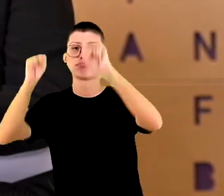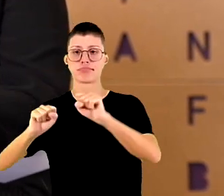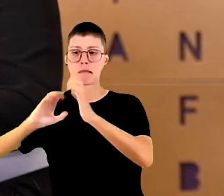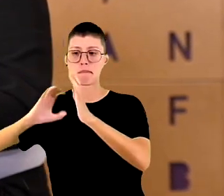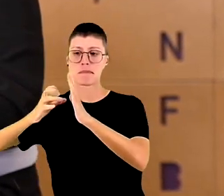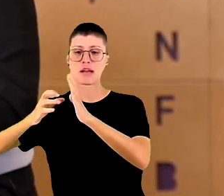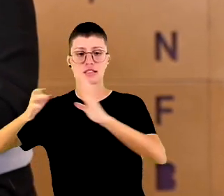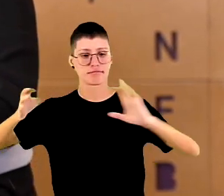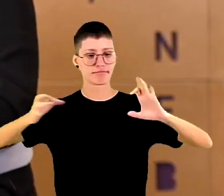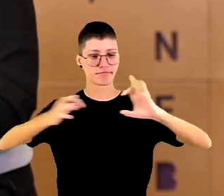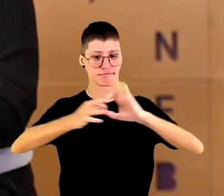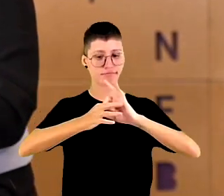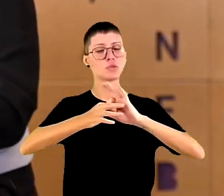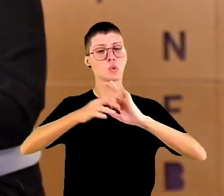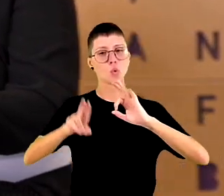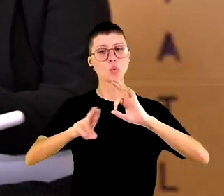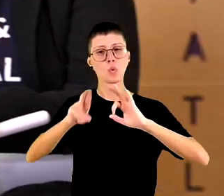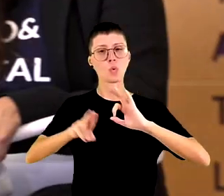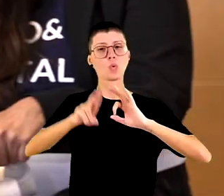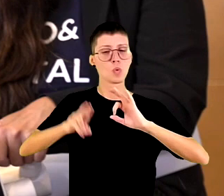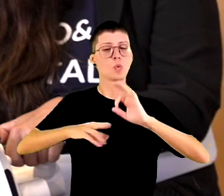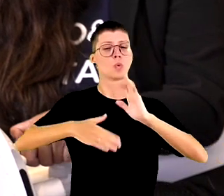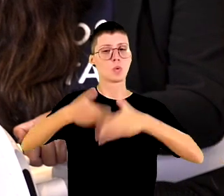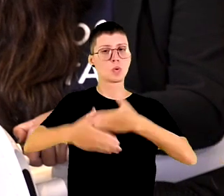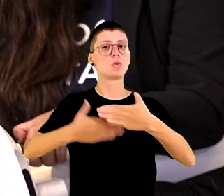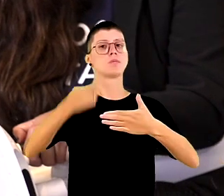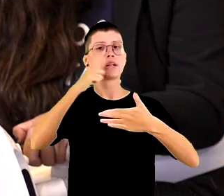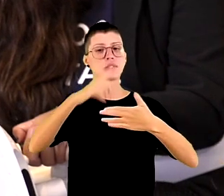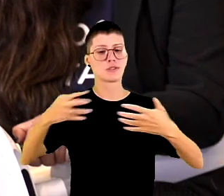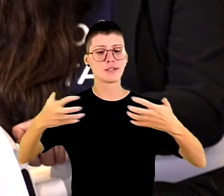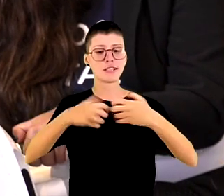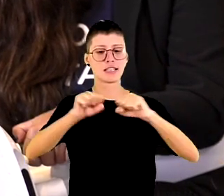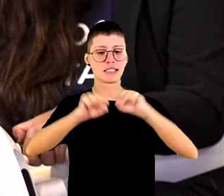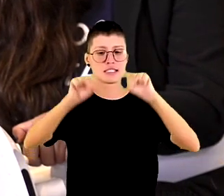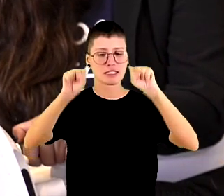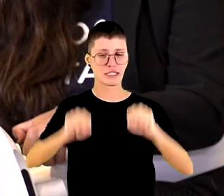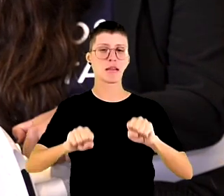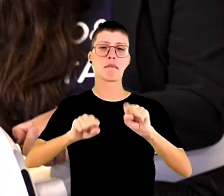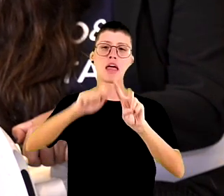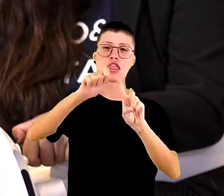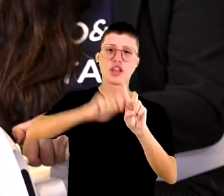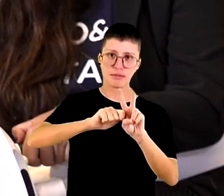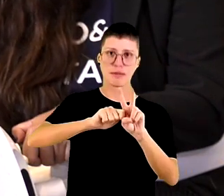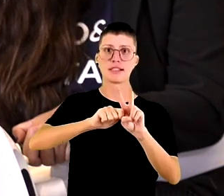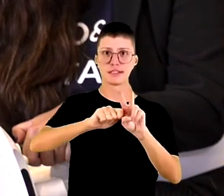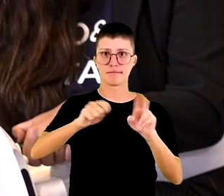gente demora aí o go-to-market, né, quando a gente vai integrar com sistemas, mais ou menos 2 meses. A partir disso, o